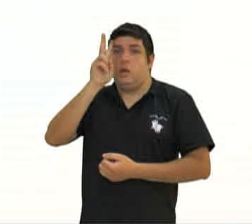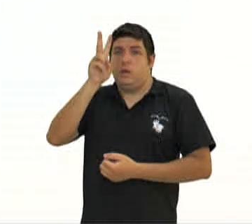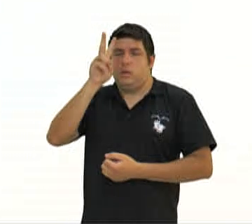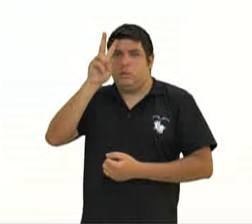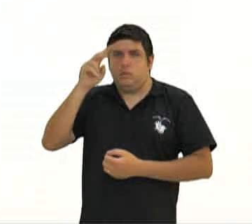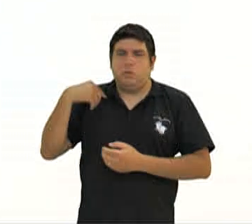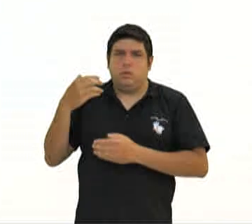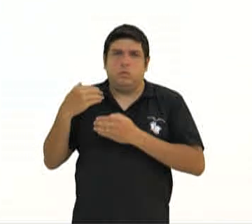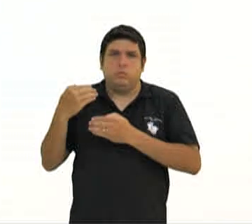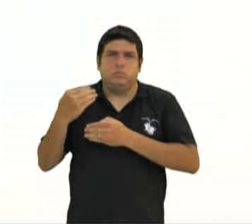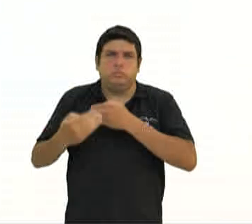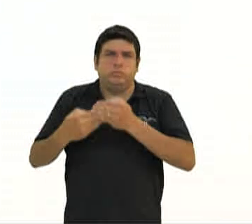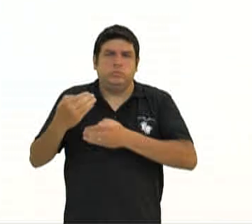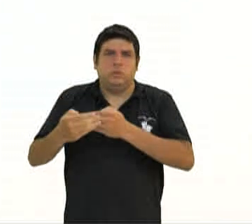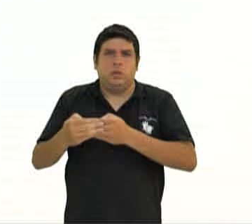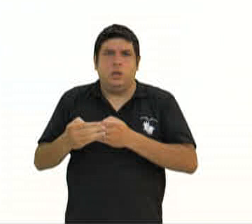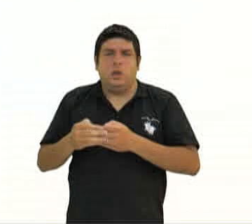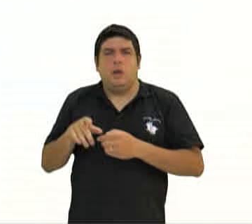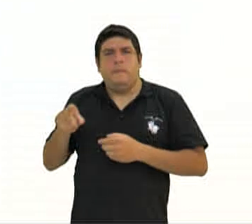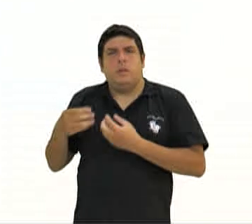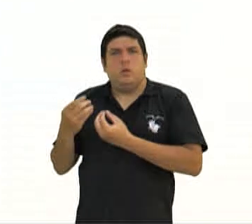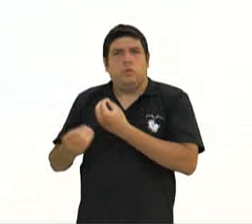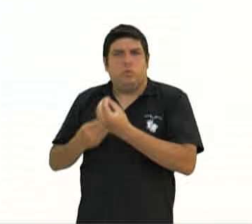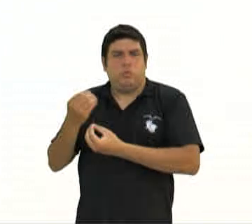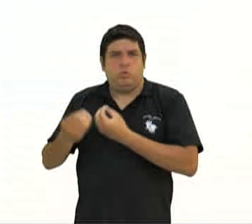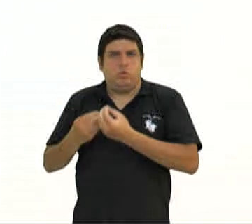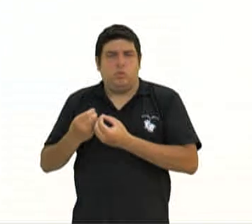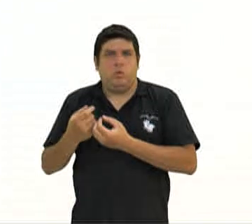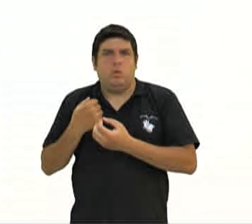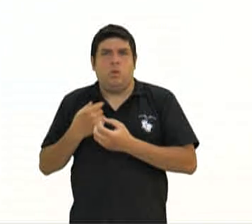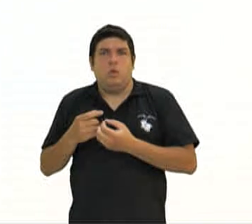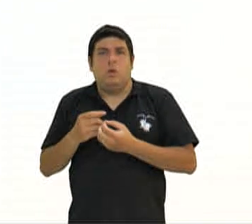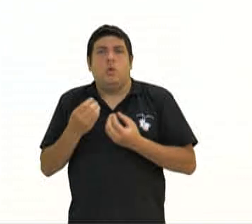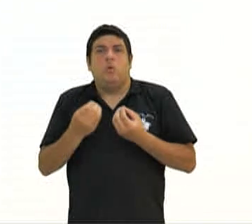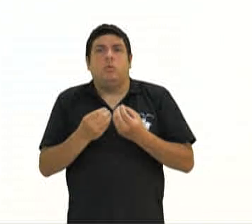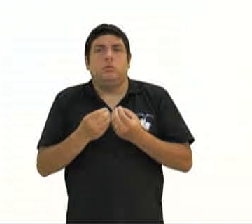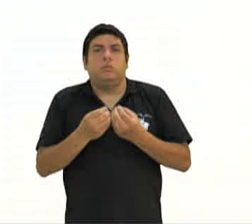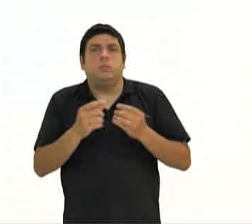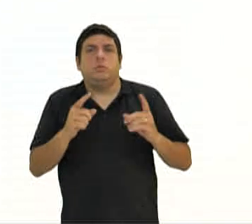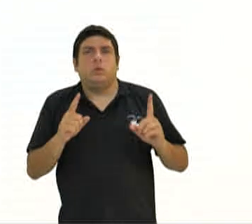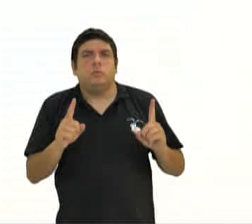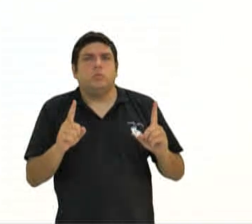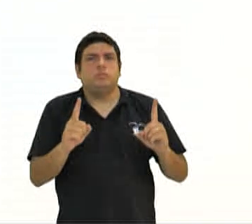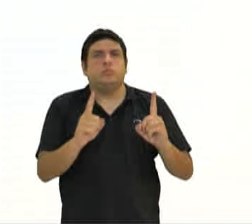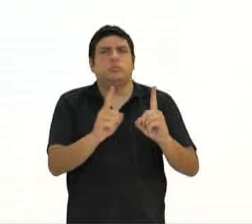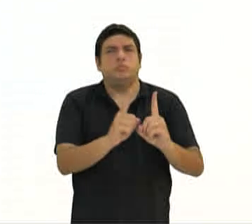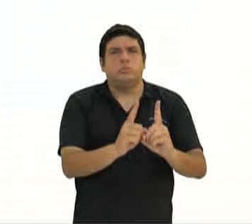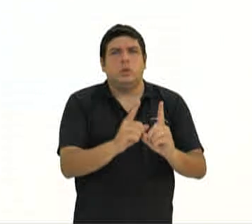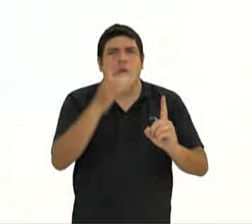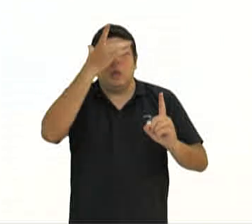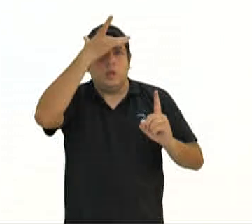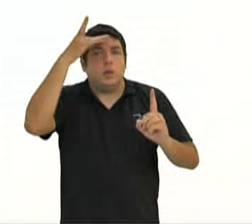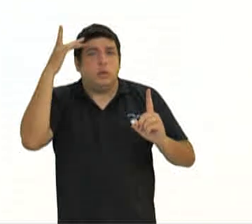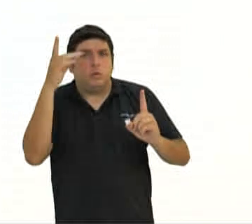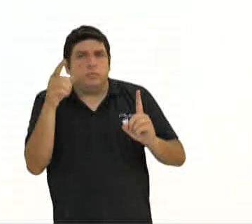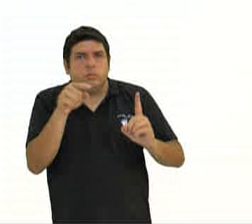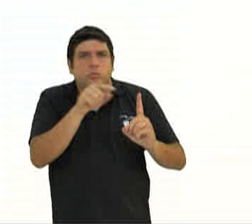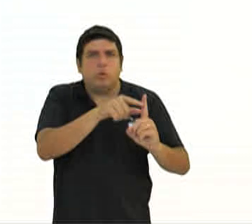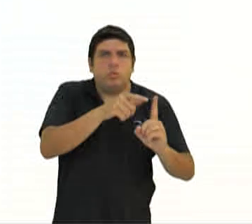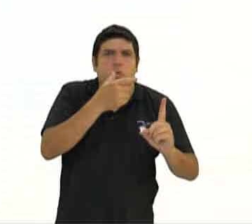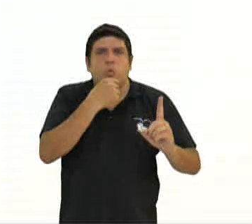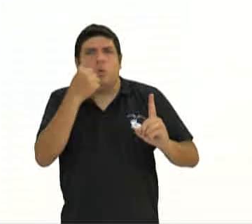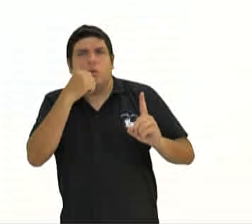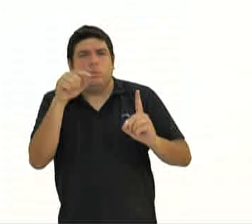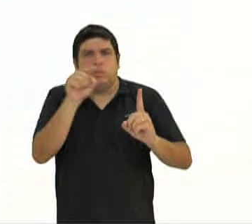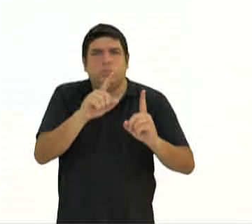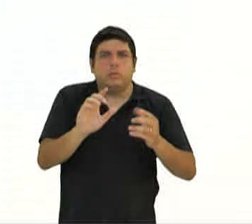costumava casar os soldados, as pessoas, secretamente, tá? Daí ele acabou sendo, então,